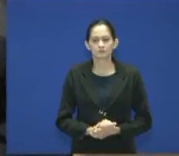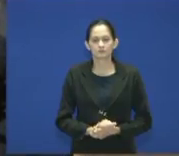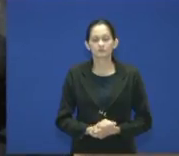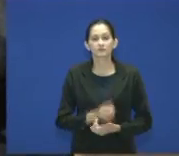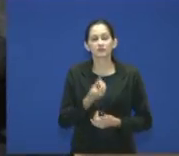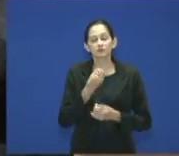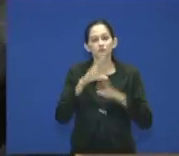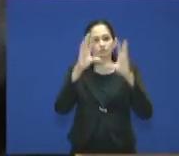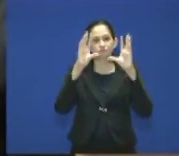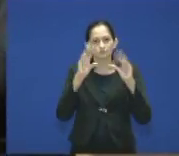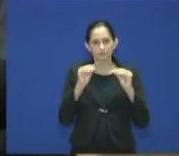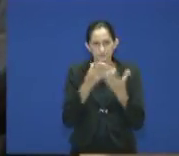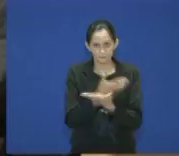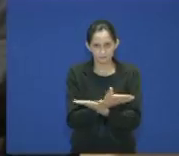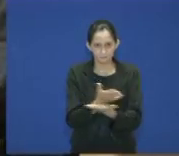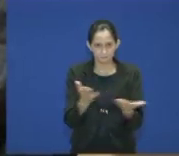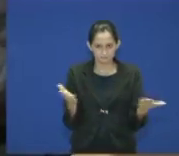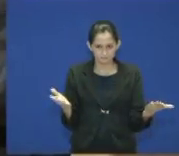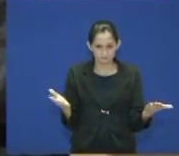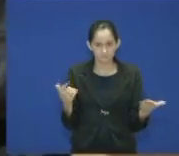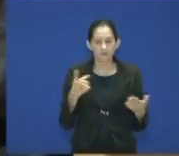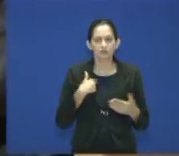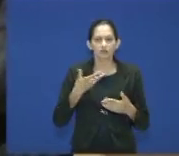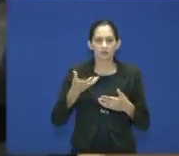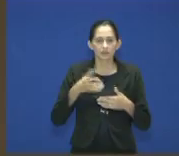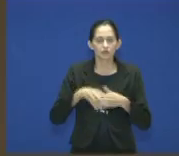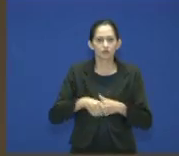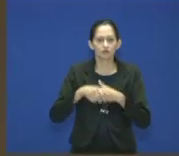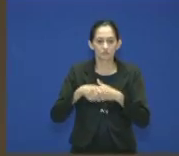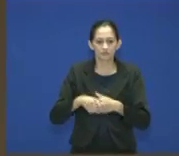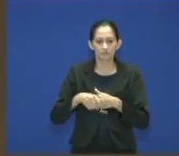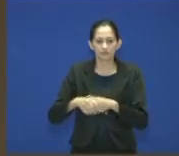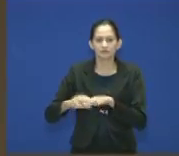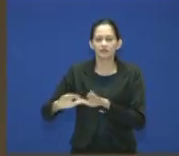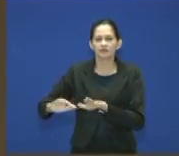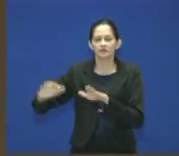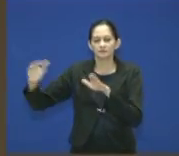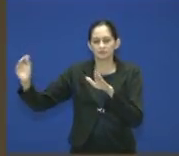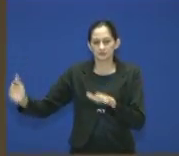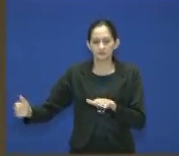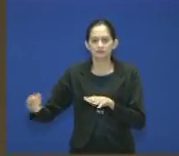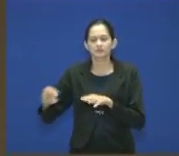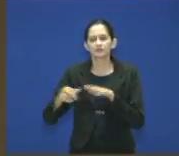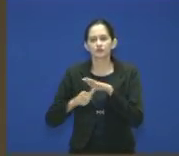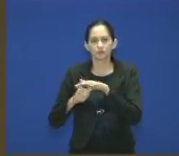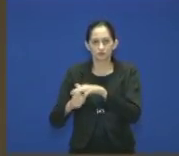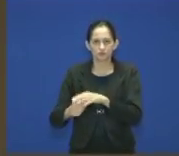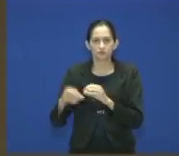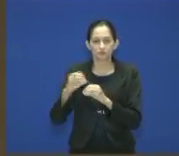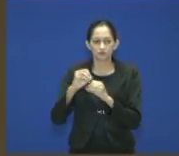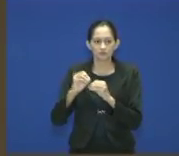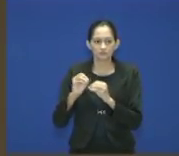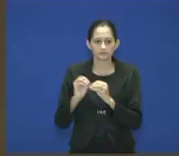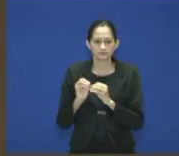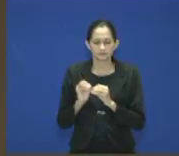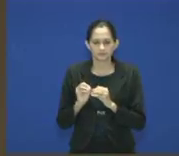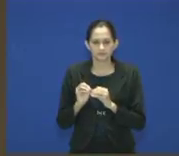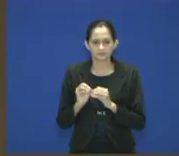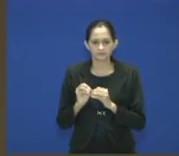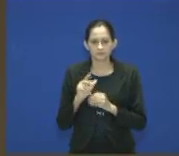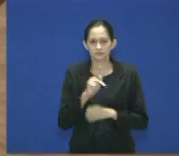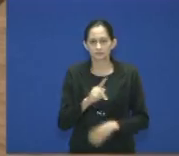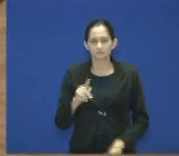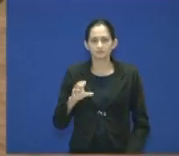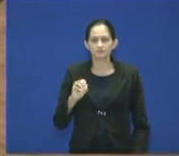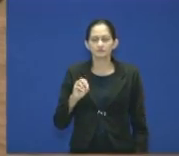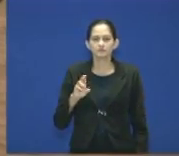Boa noite. Quero cumprimentar nosso magnífico reitor da Universidade Federal de Goiás,